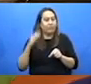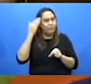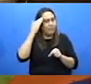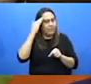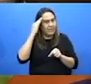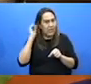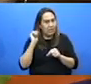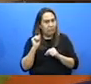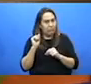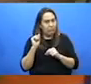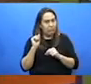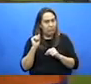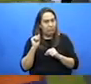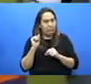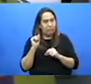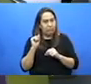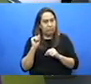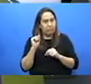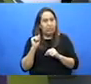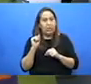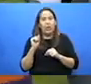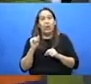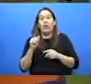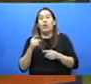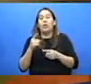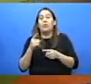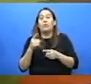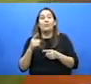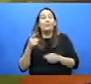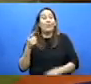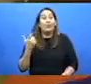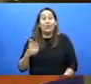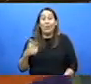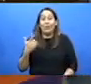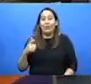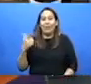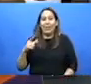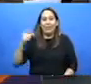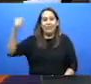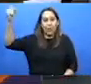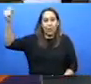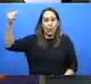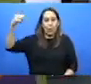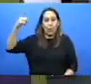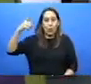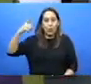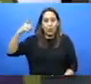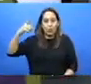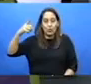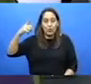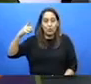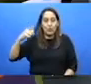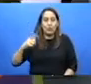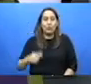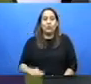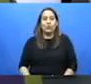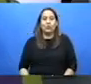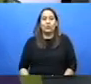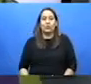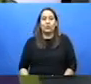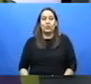Pensaram? Por causa da ausência de luz solar. Ou seja, quando ela